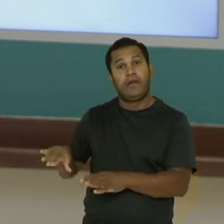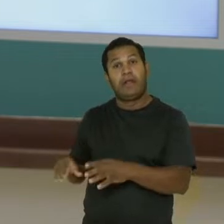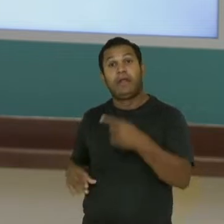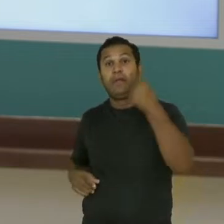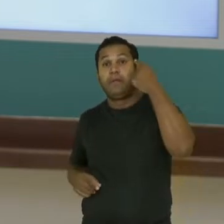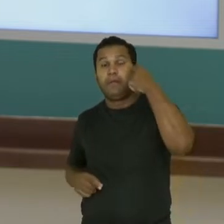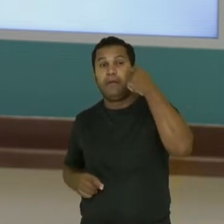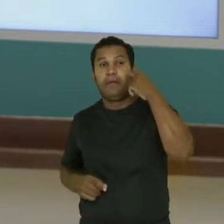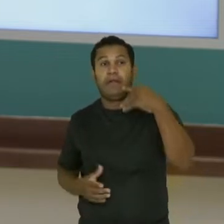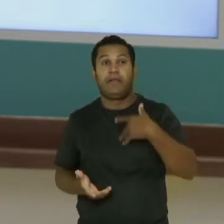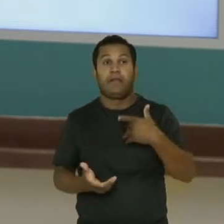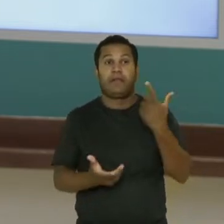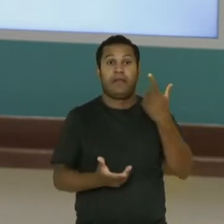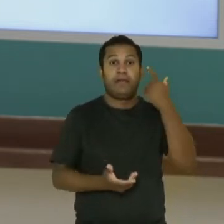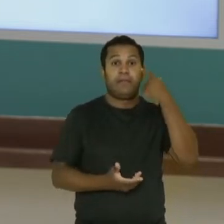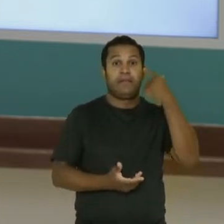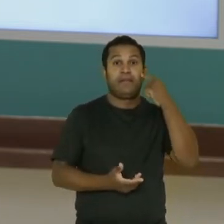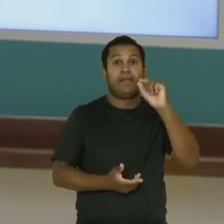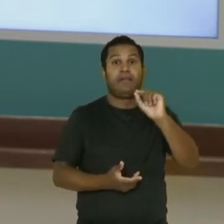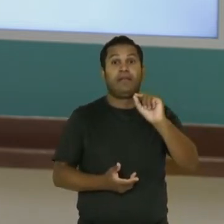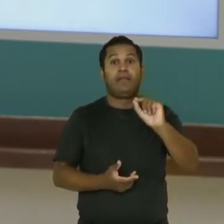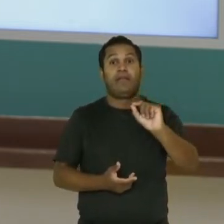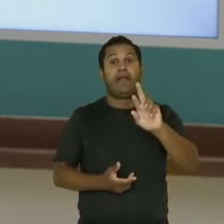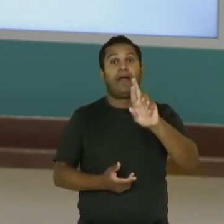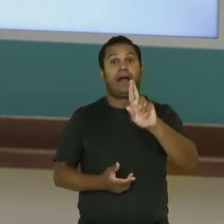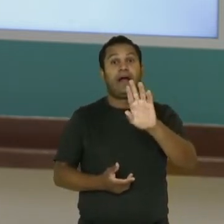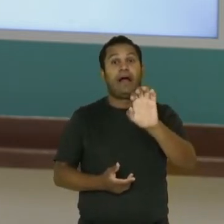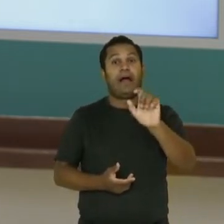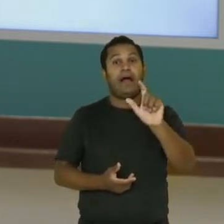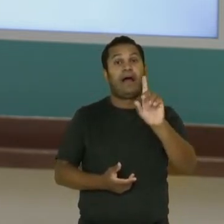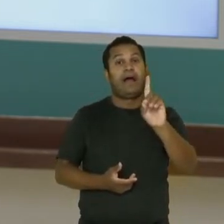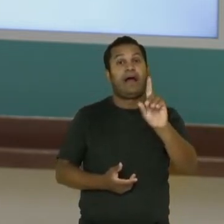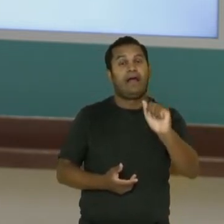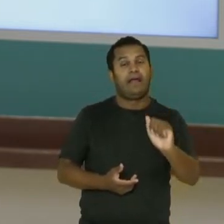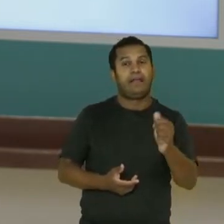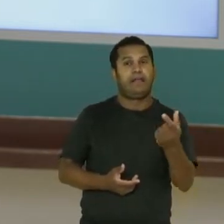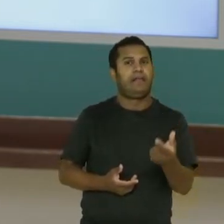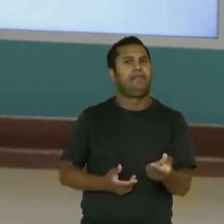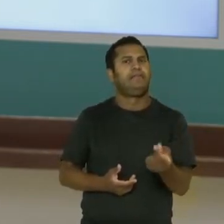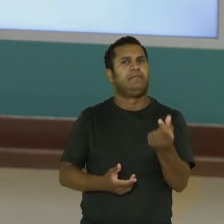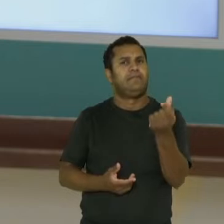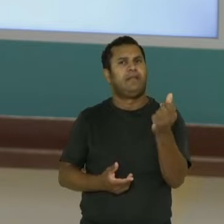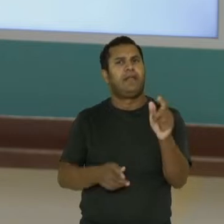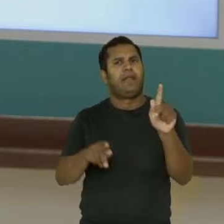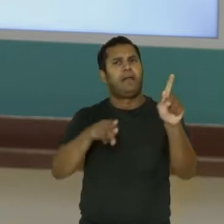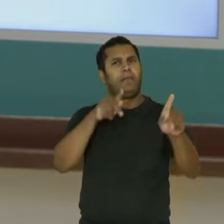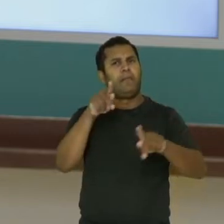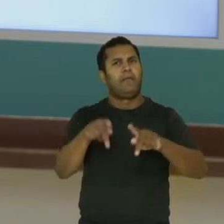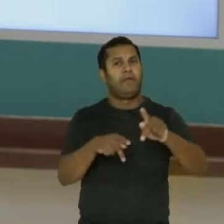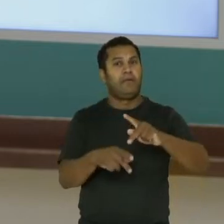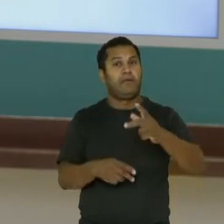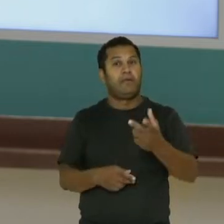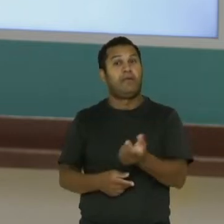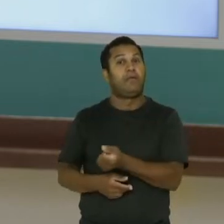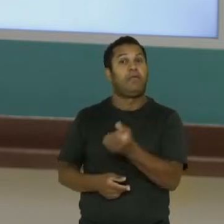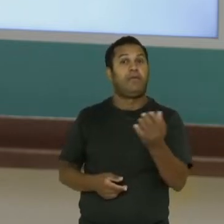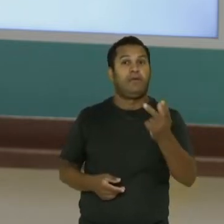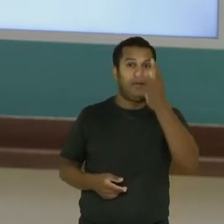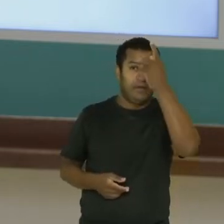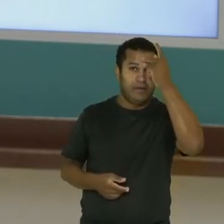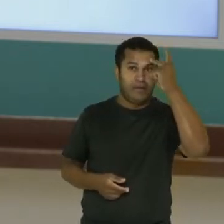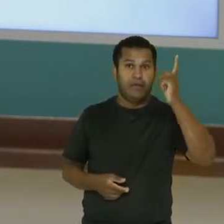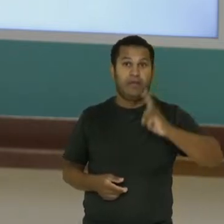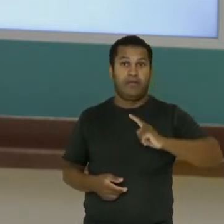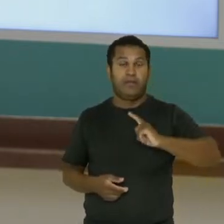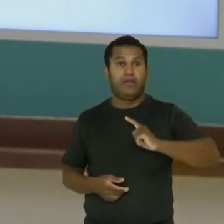aí eu vou ter um outro critério, um outro mapa, ou seja, uma outra divisão do Brasil.